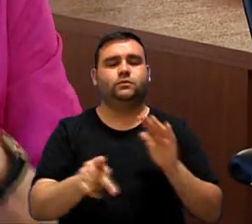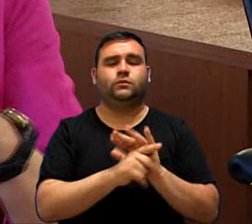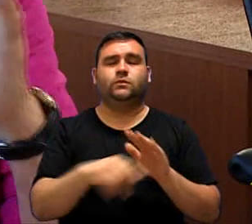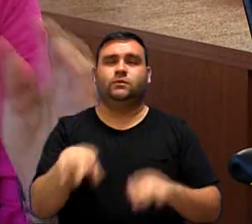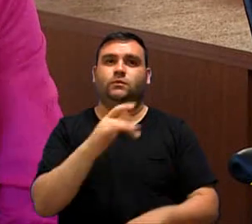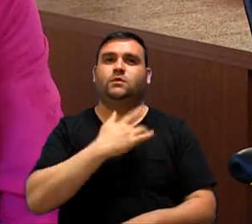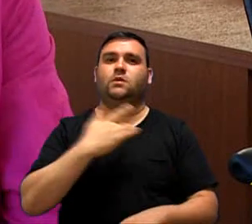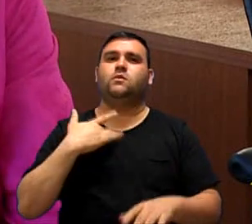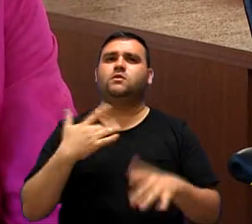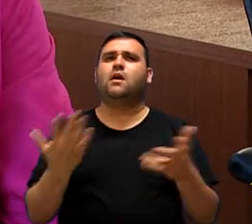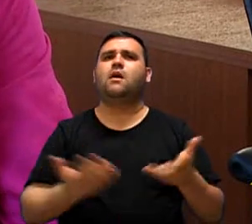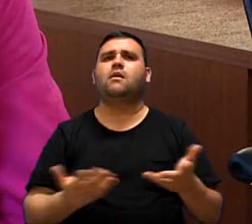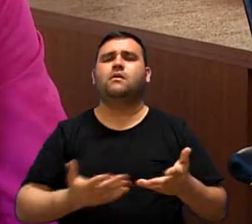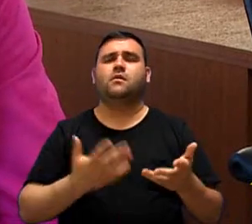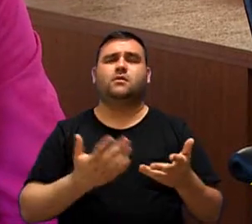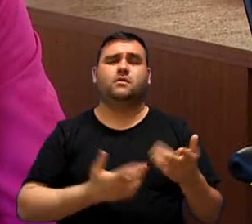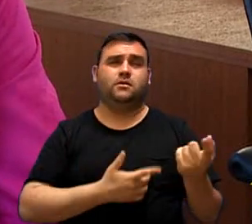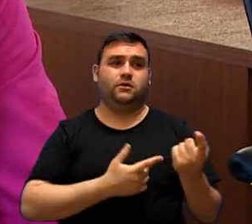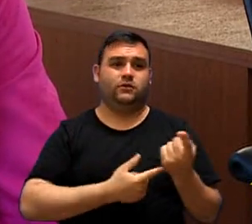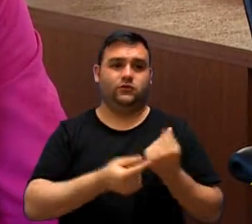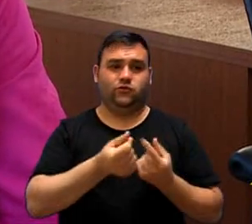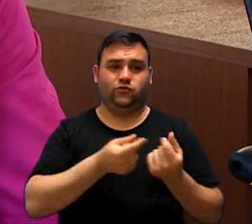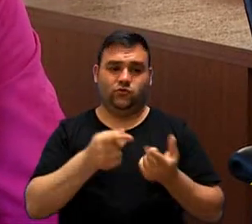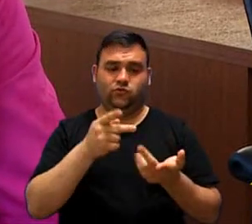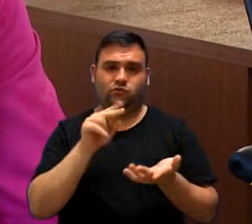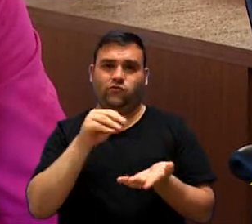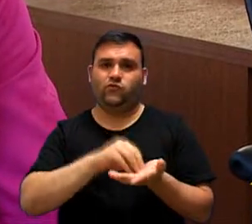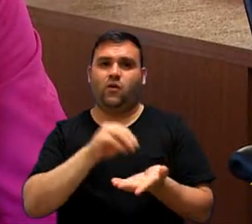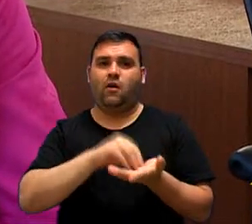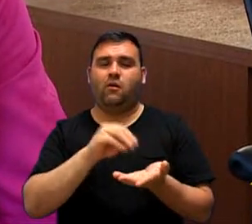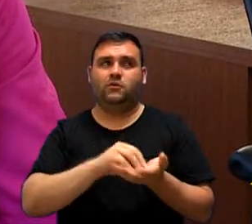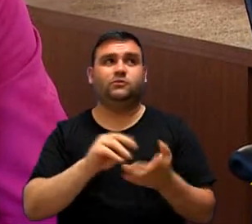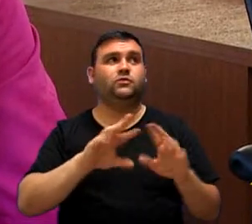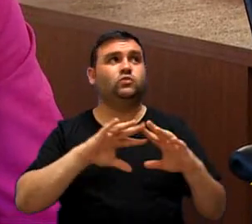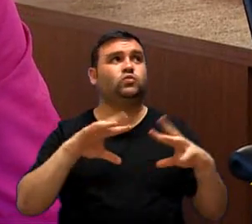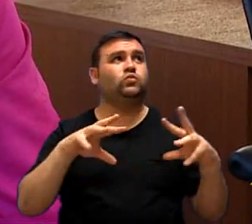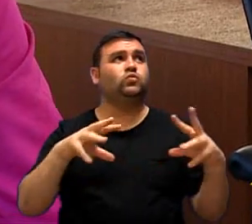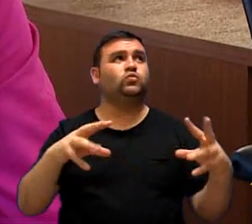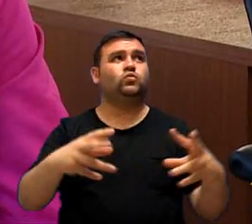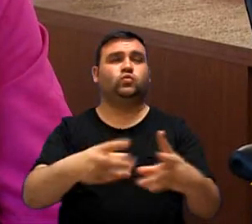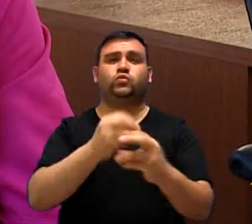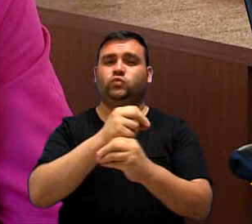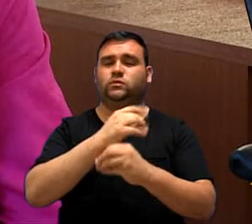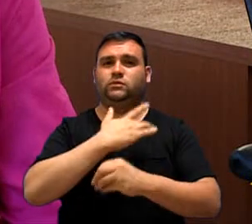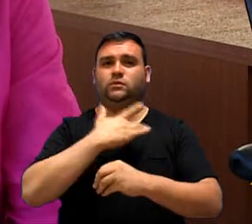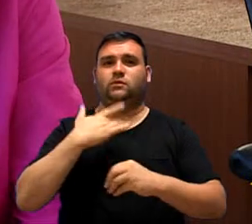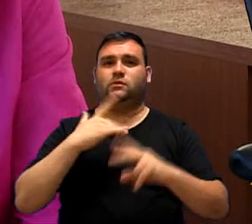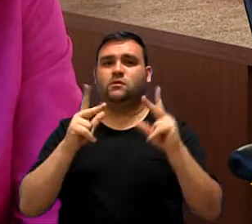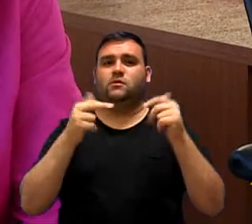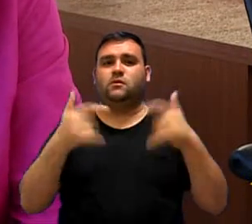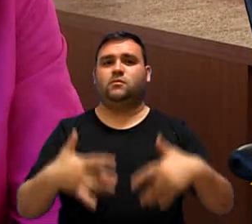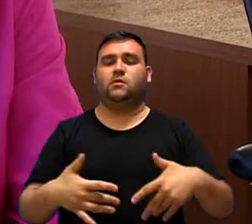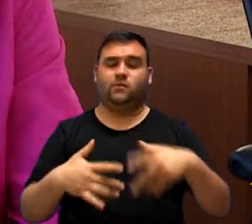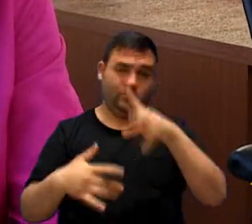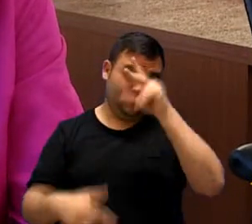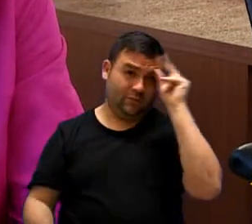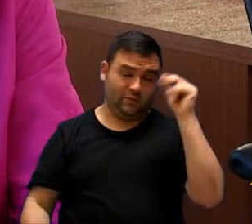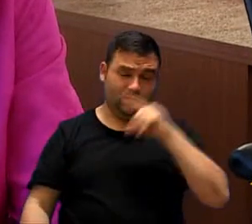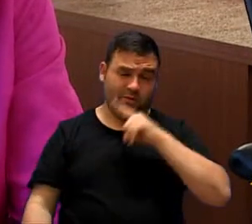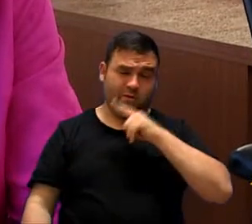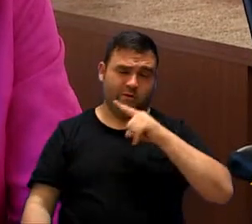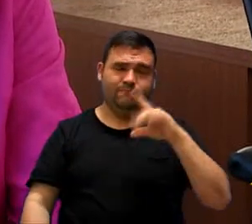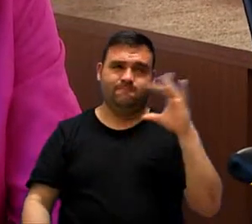saúde. Com essa falta de recursos que está ocorrendo de maneira genérica na saúde, que foi colocada pela prefeitura,